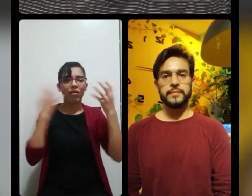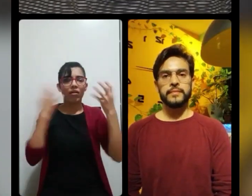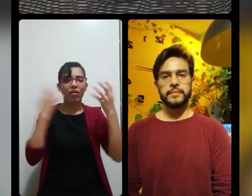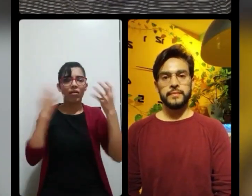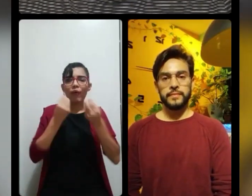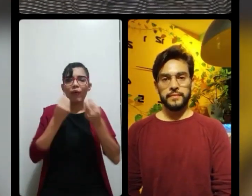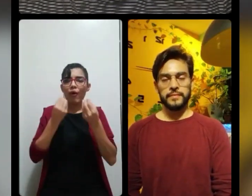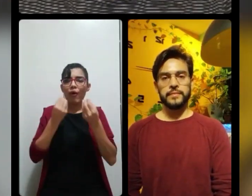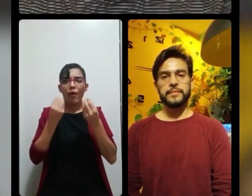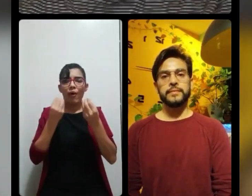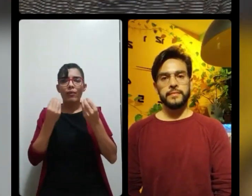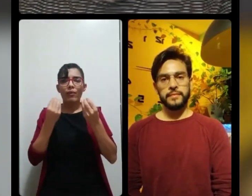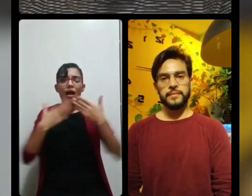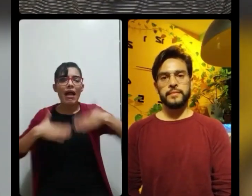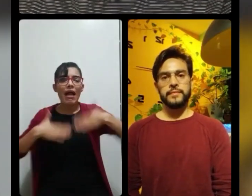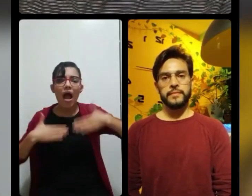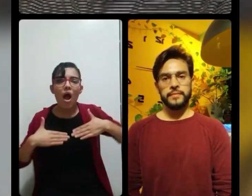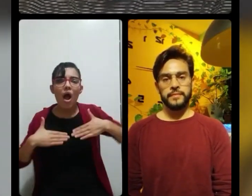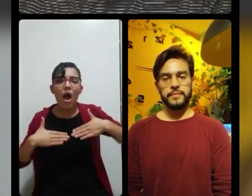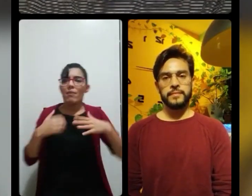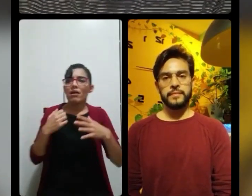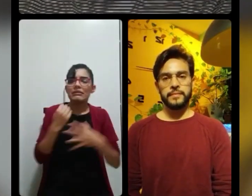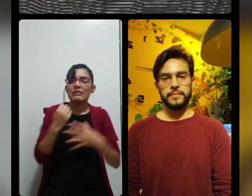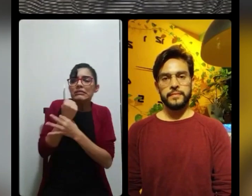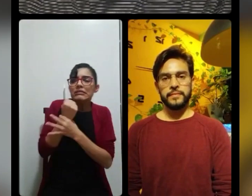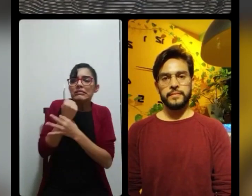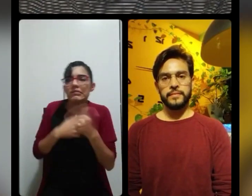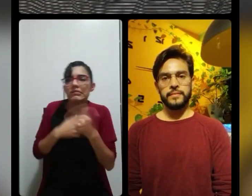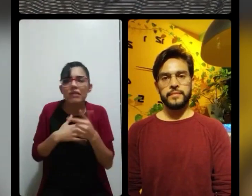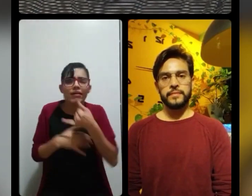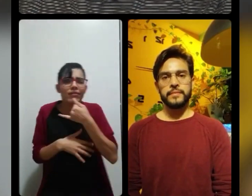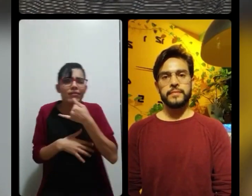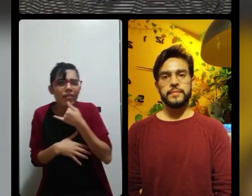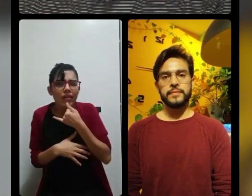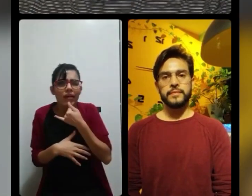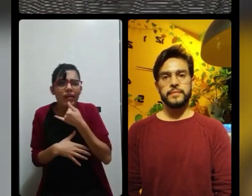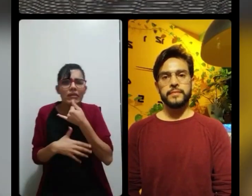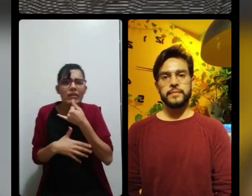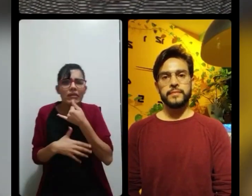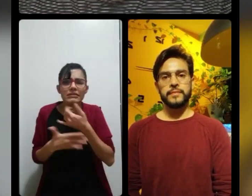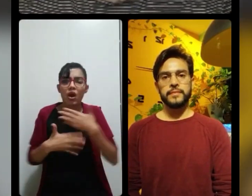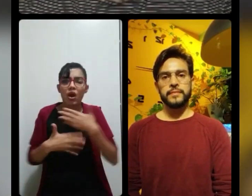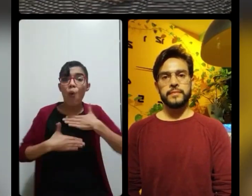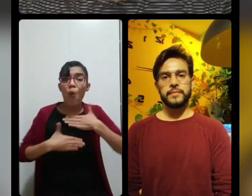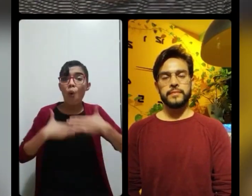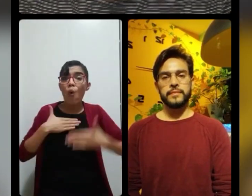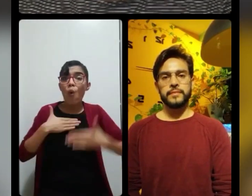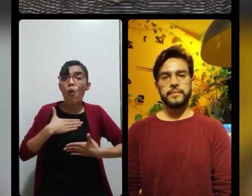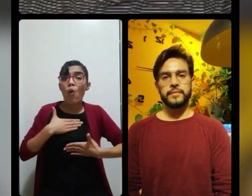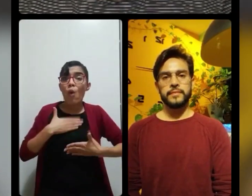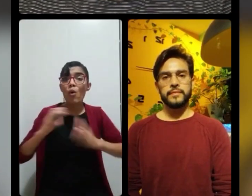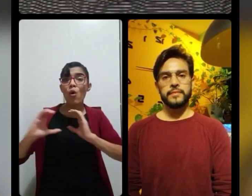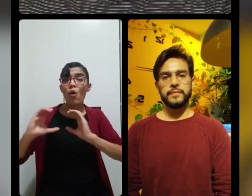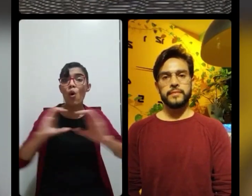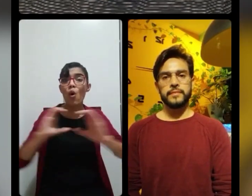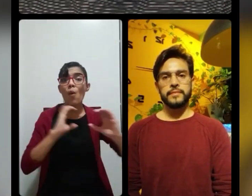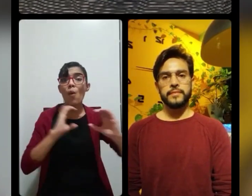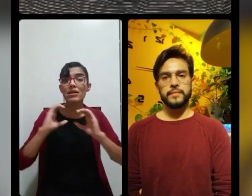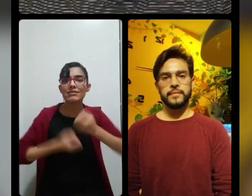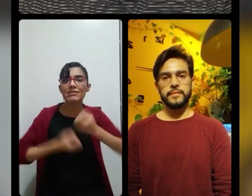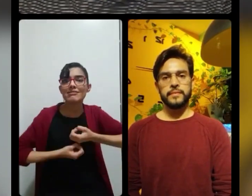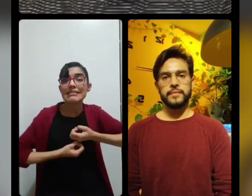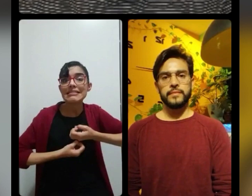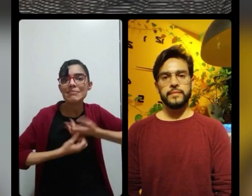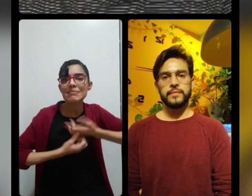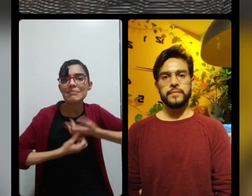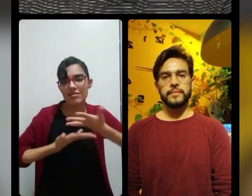inseguro, estava alegre, estava triste. Na comunicação, o corpo fala nesse sentido, o Pierre Weil, que foi muito, muito. Olha, a Vozes